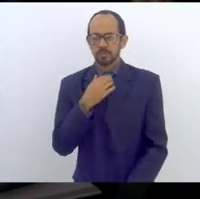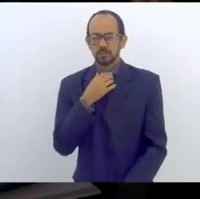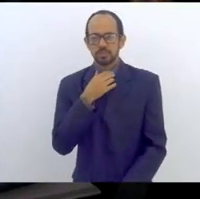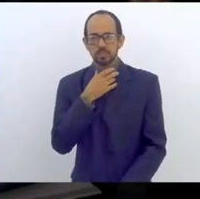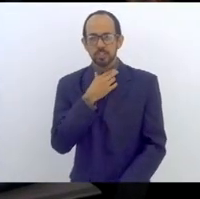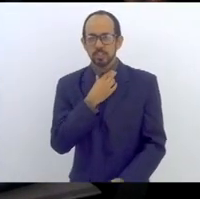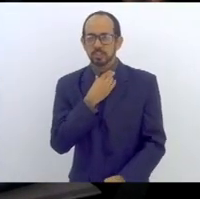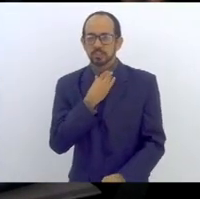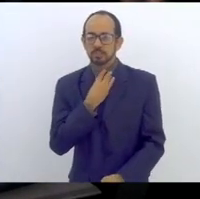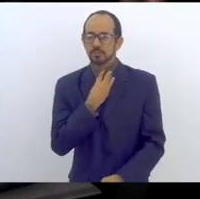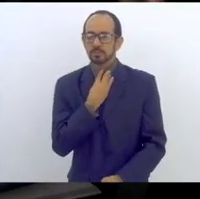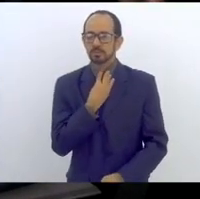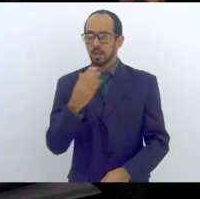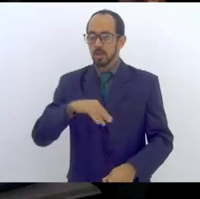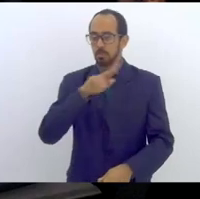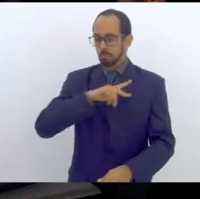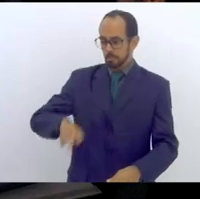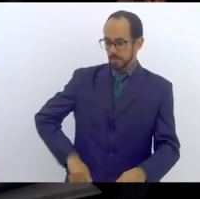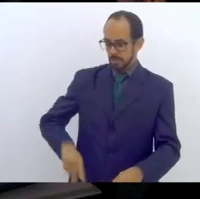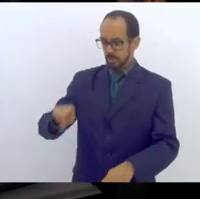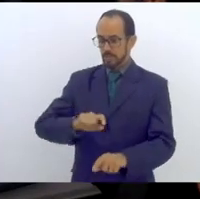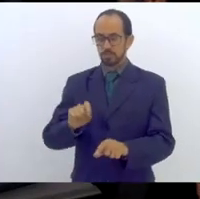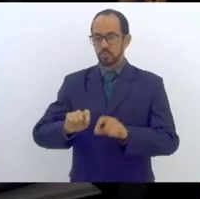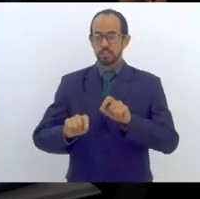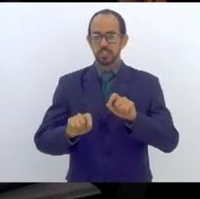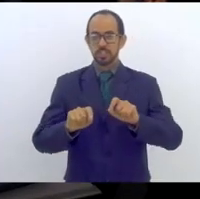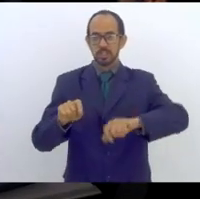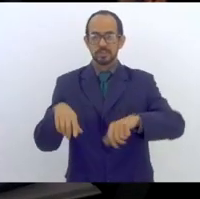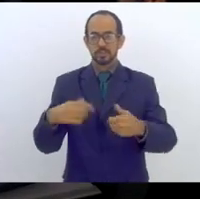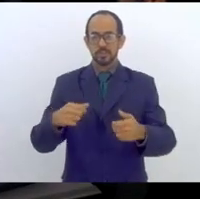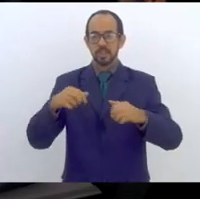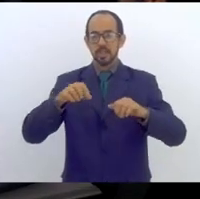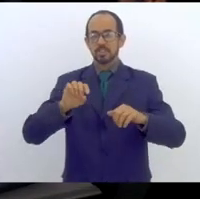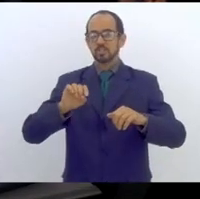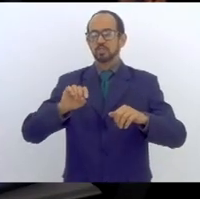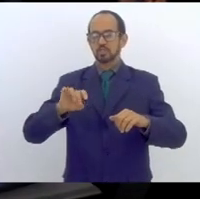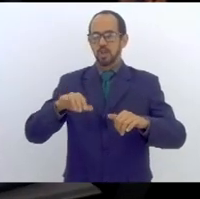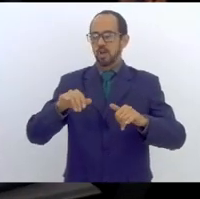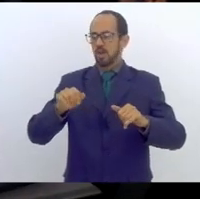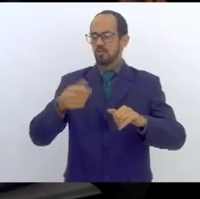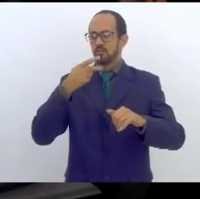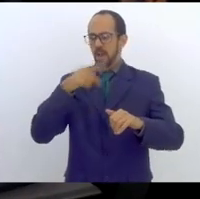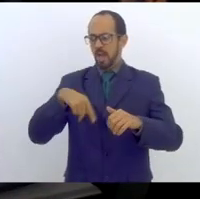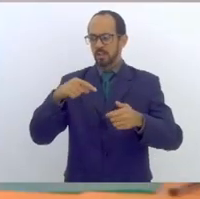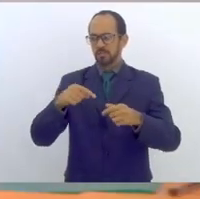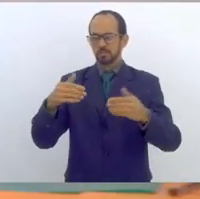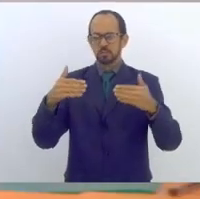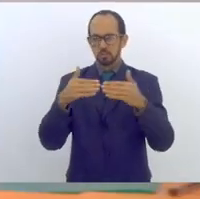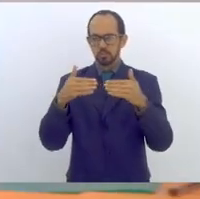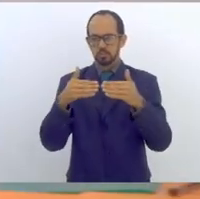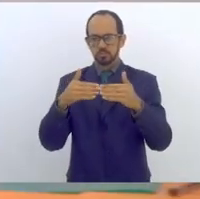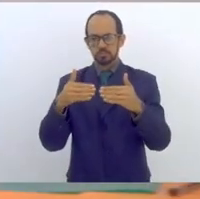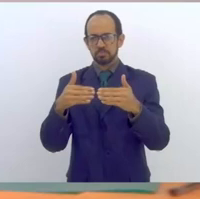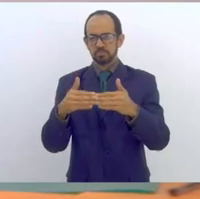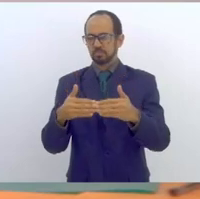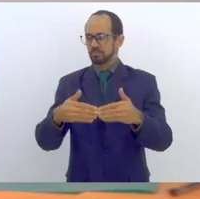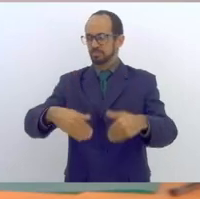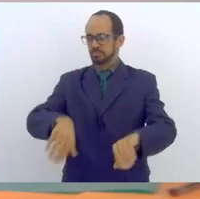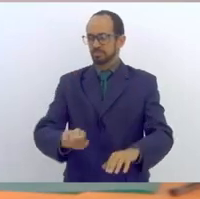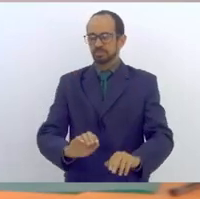Presidente apenas manifestar a nossa concordância com as reuniões bilaterais que nós achamos